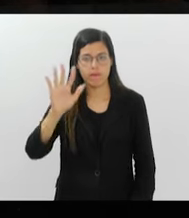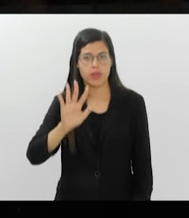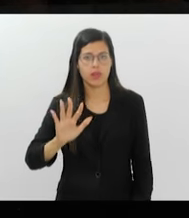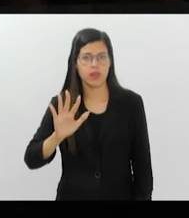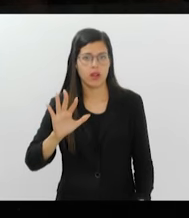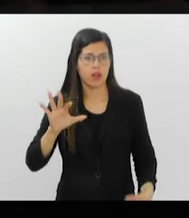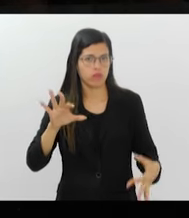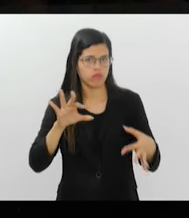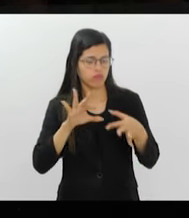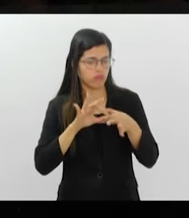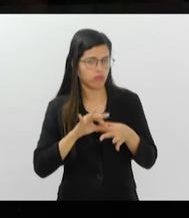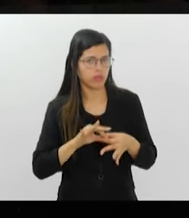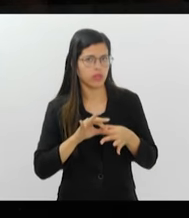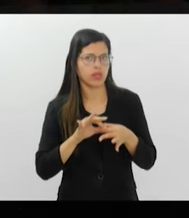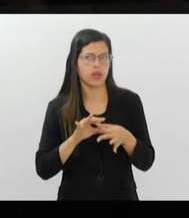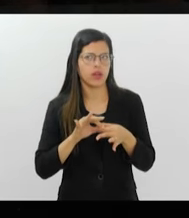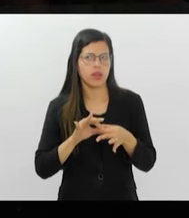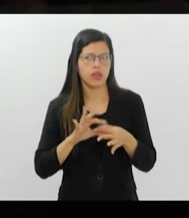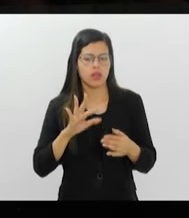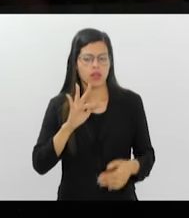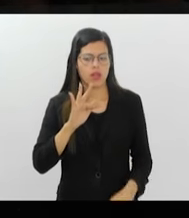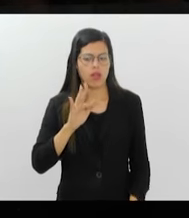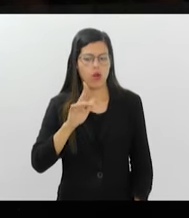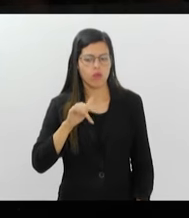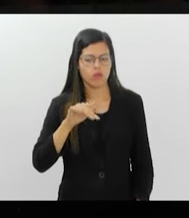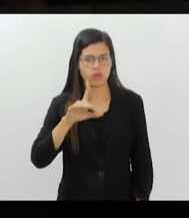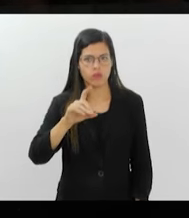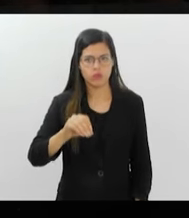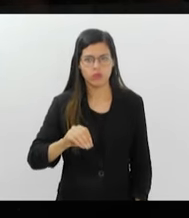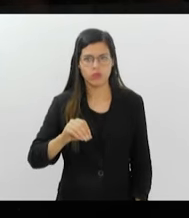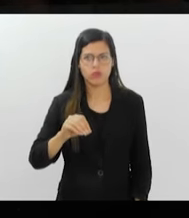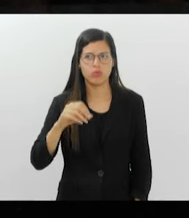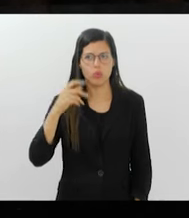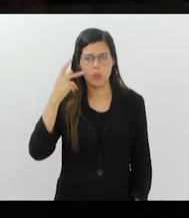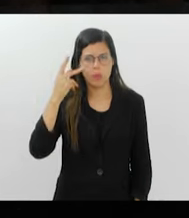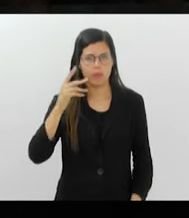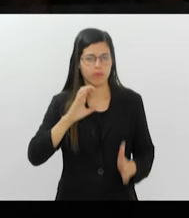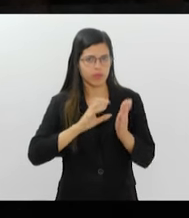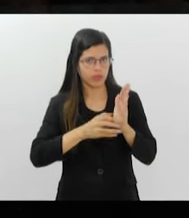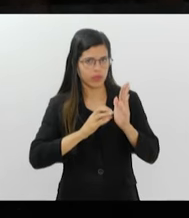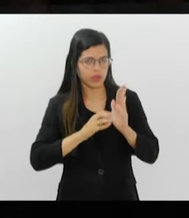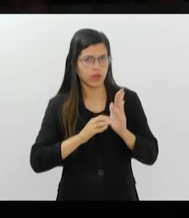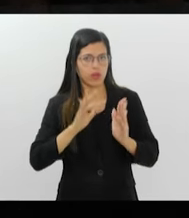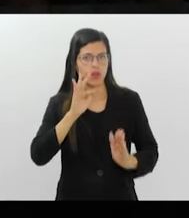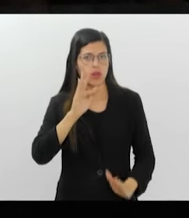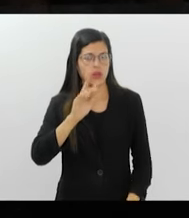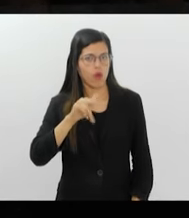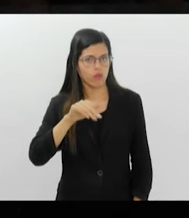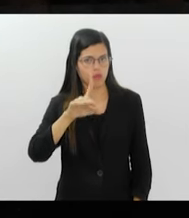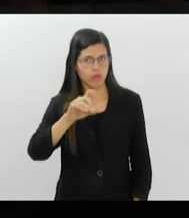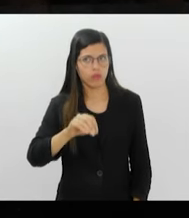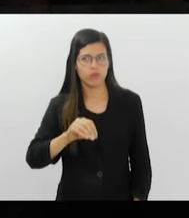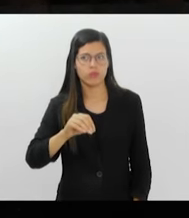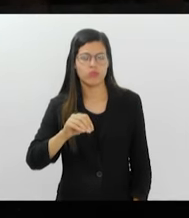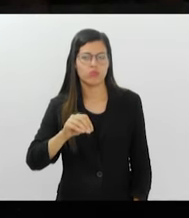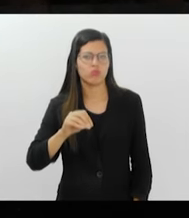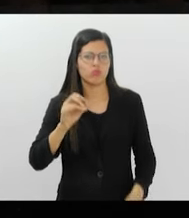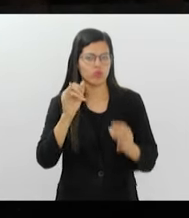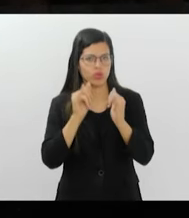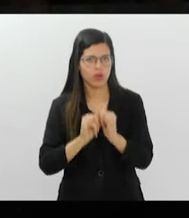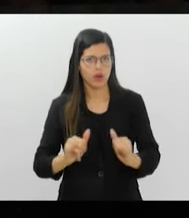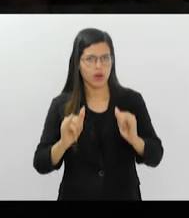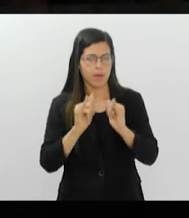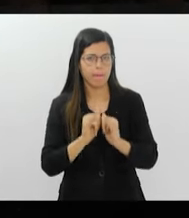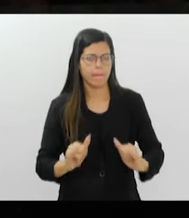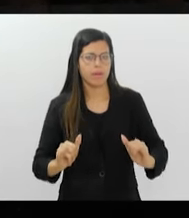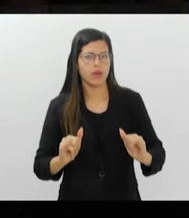associadas aos fundos partidários e os fundos de campanha levaram esses gastos